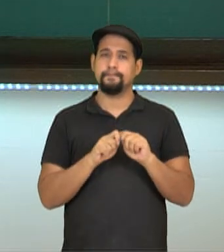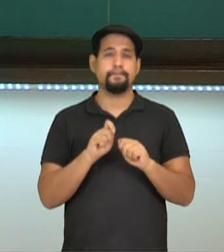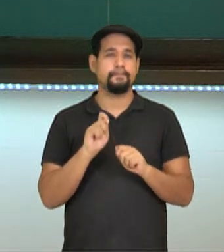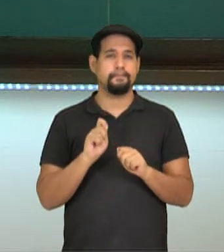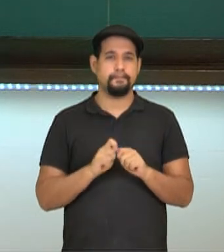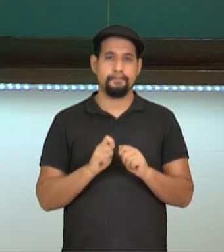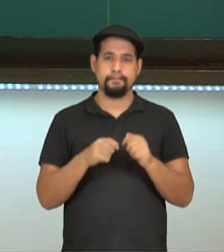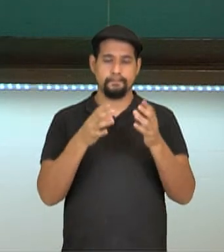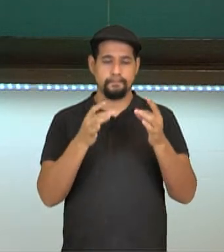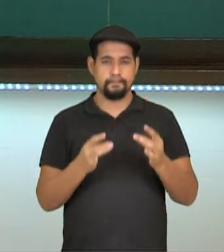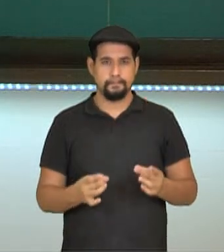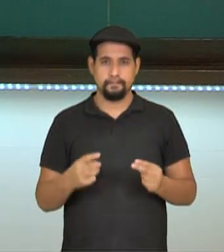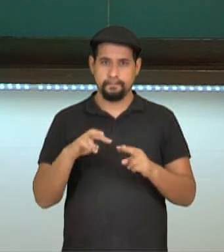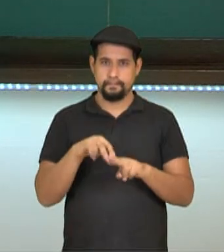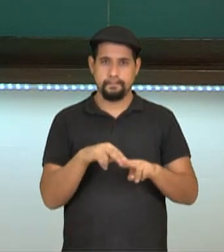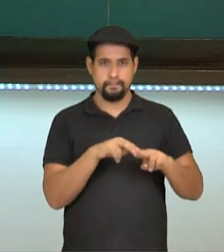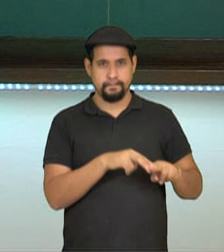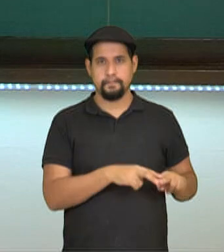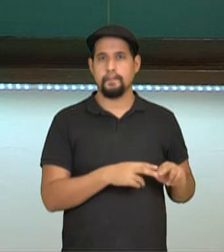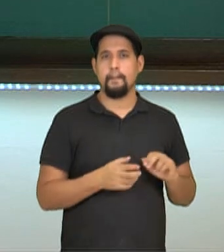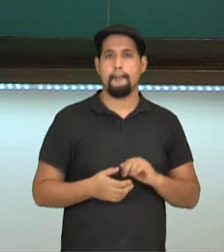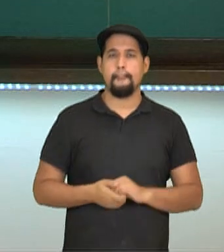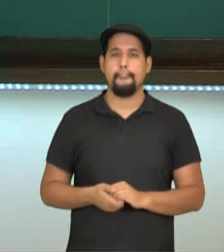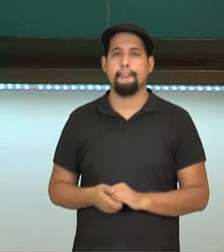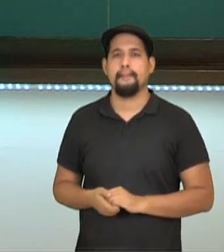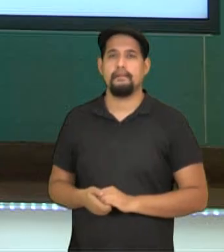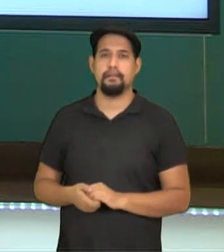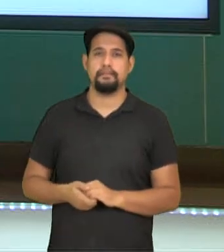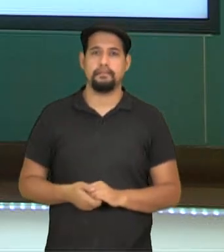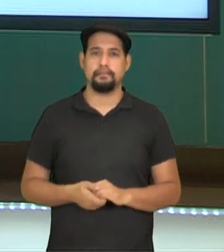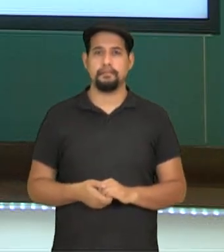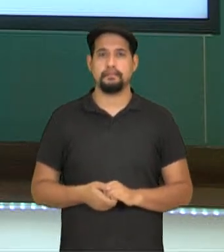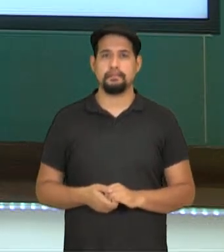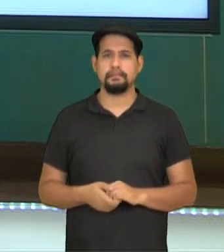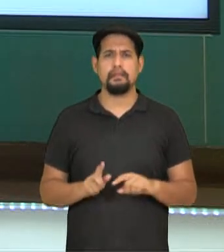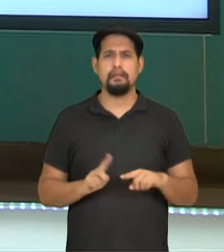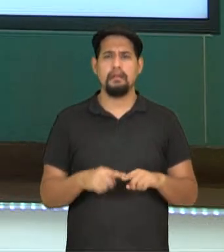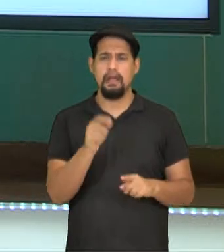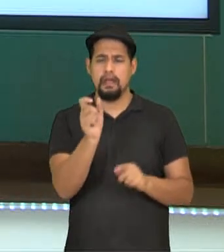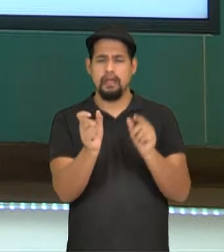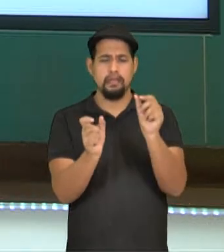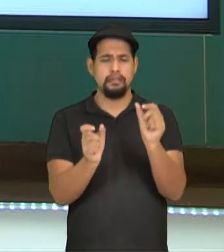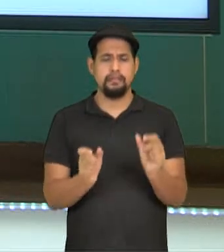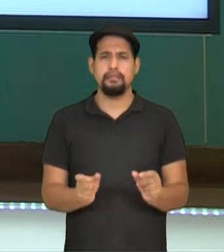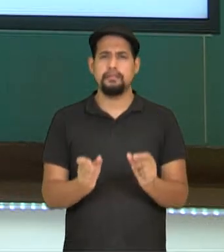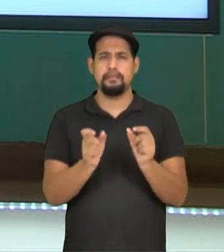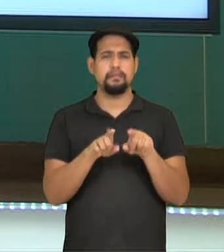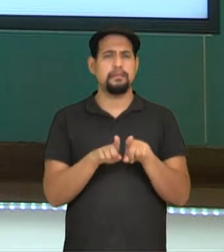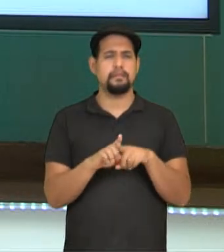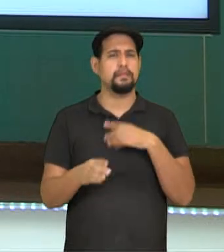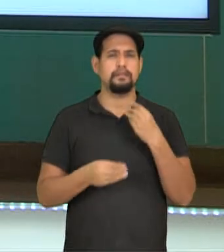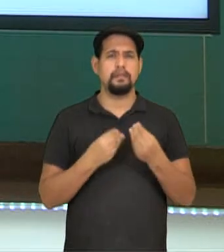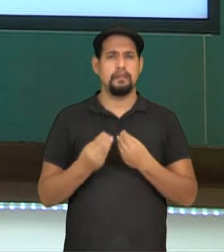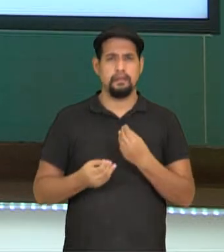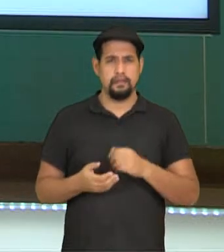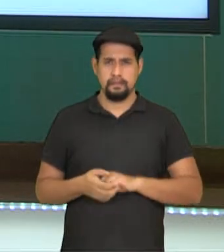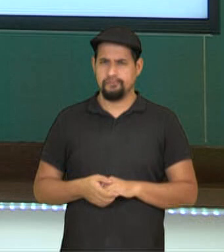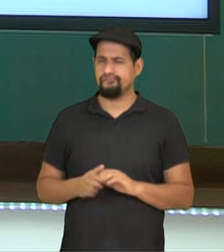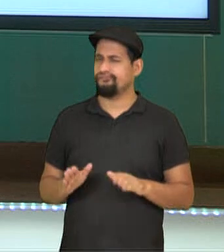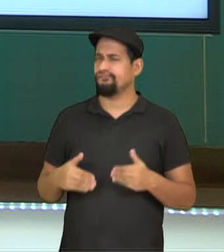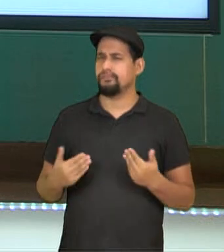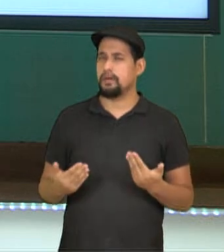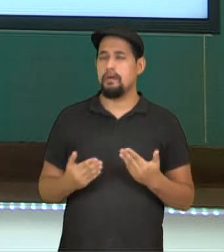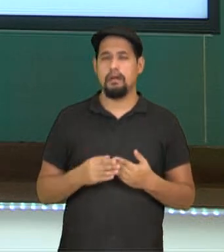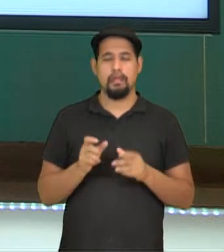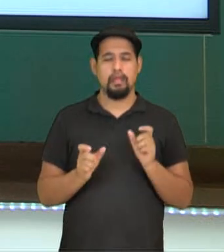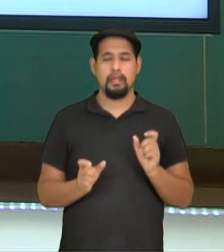as suas manobras, ok? Agora as categorias de competições, né? Quais são